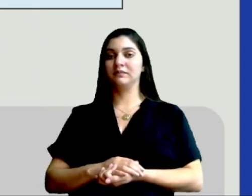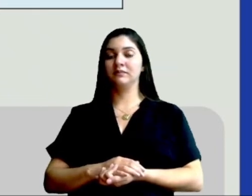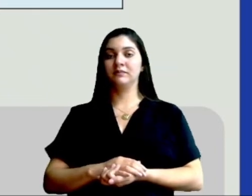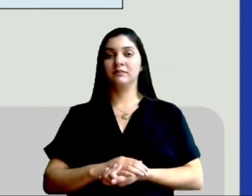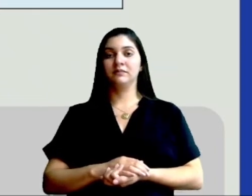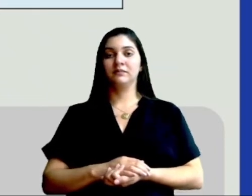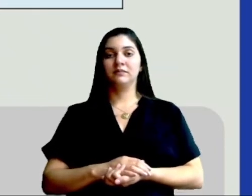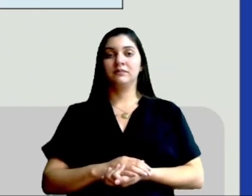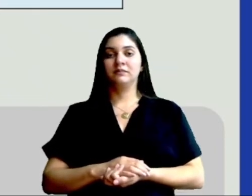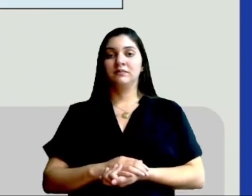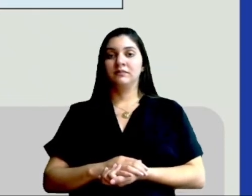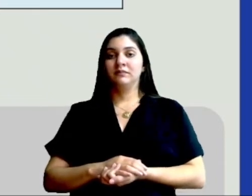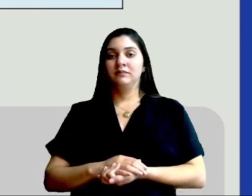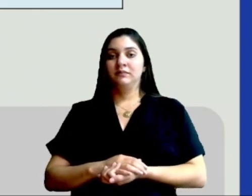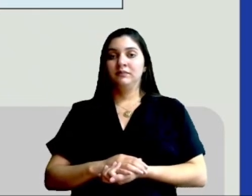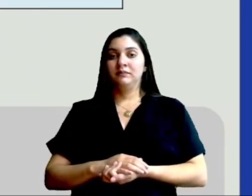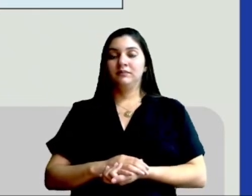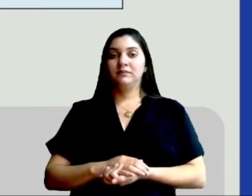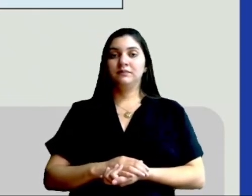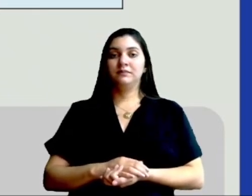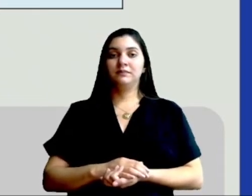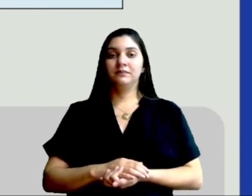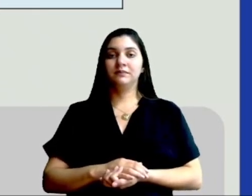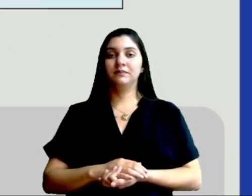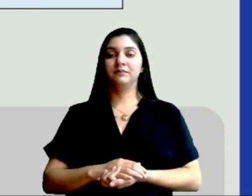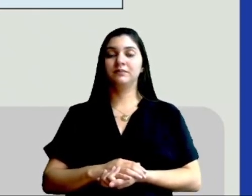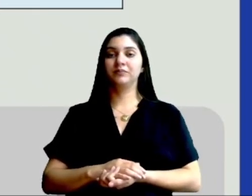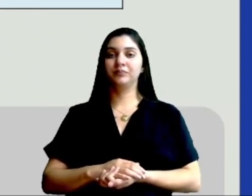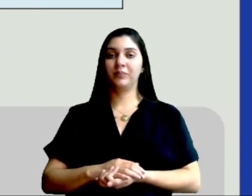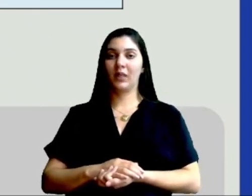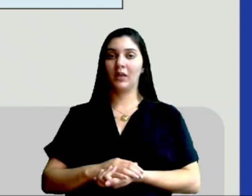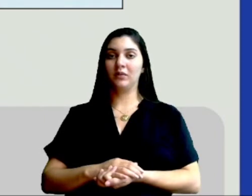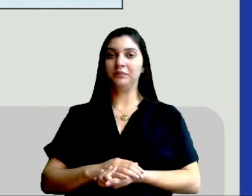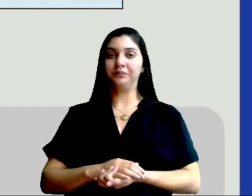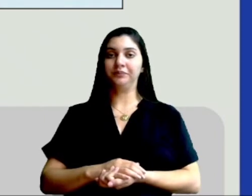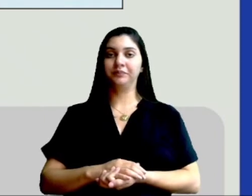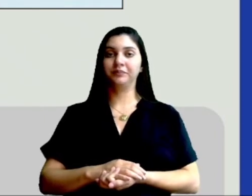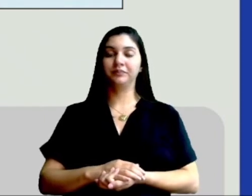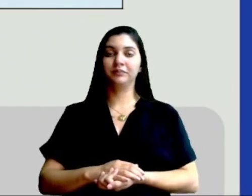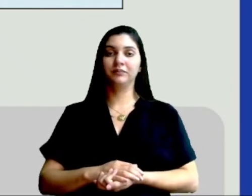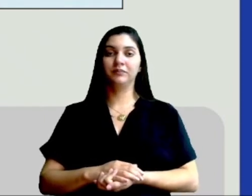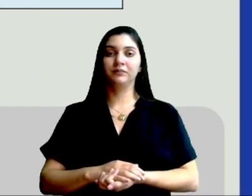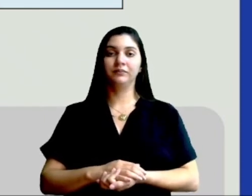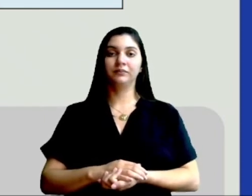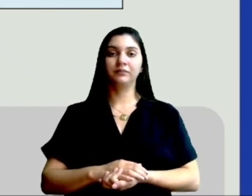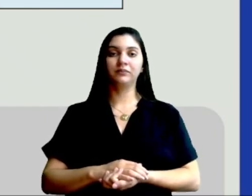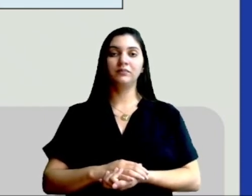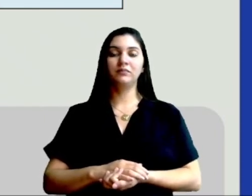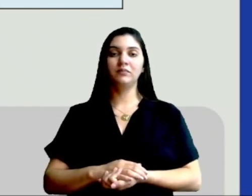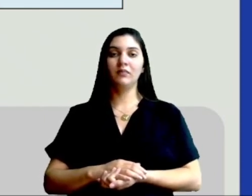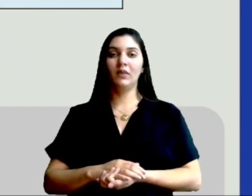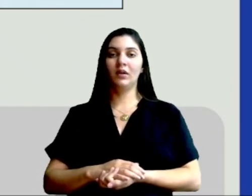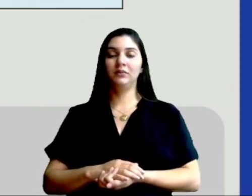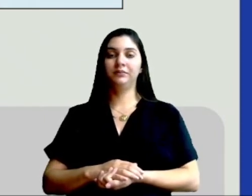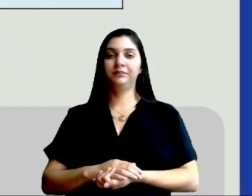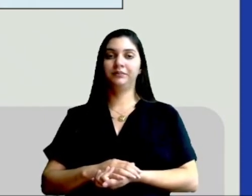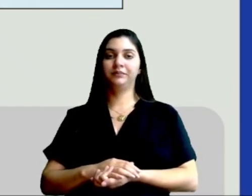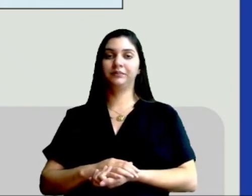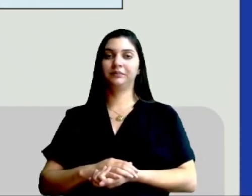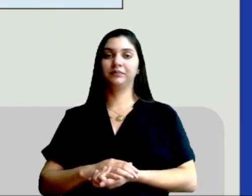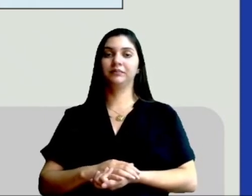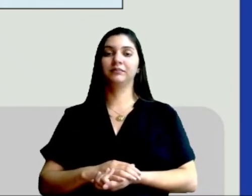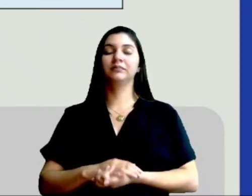hablara, nosotros habláramos, vosotros hablaráis, ellos, ellas